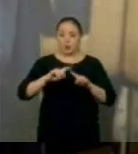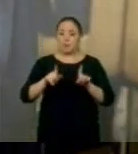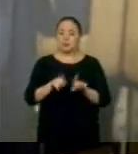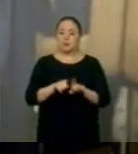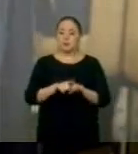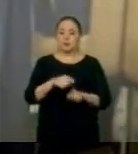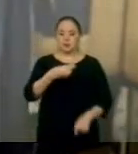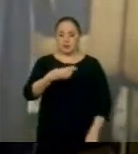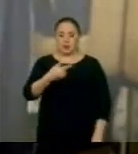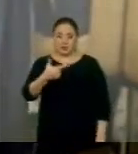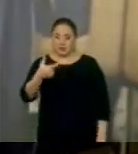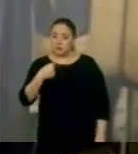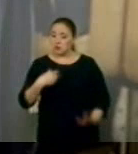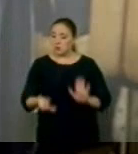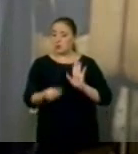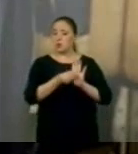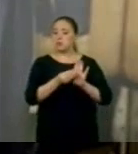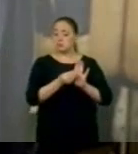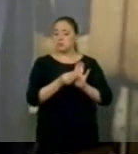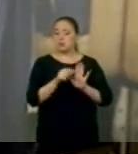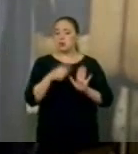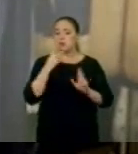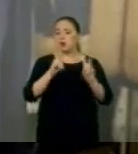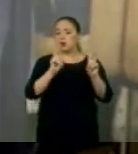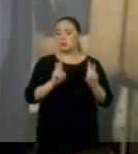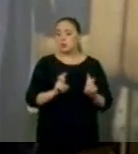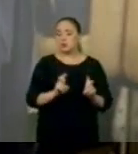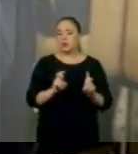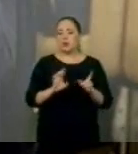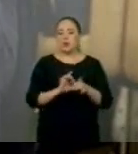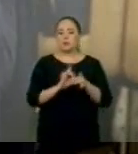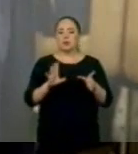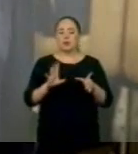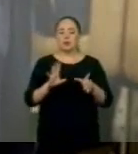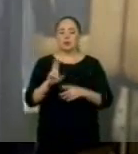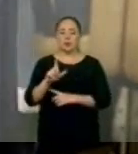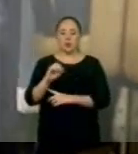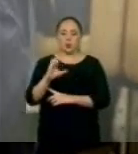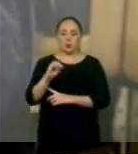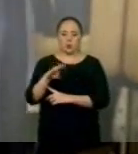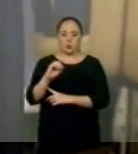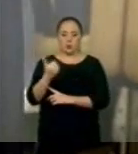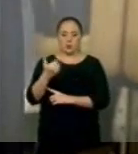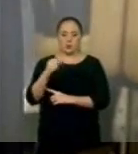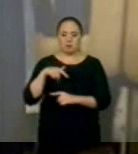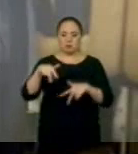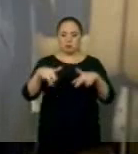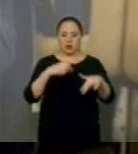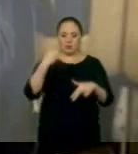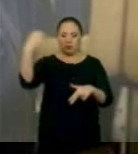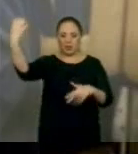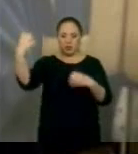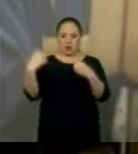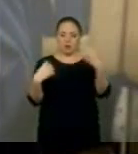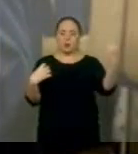o 320, que trata da liberdade de locomoção internacional e se